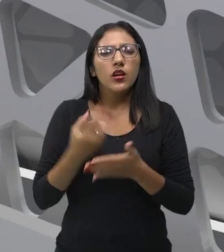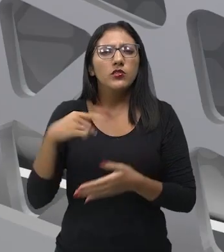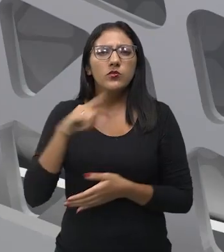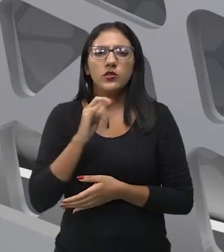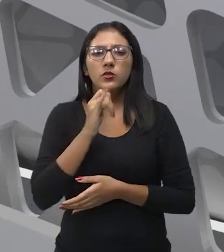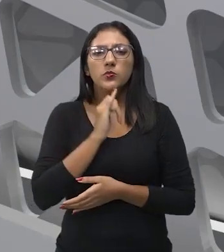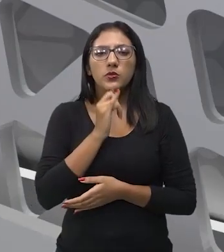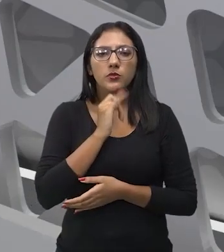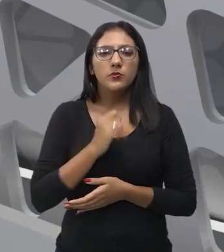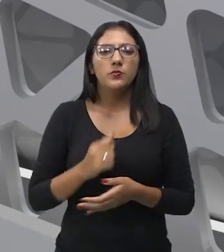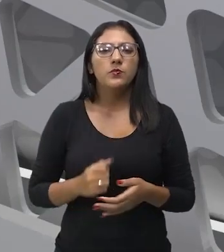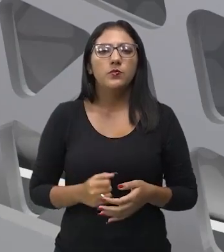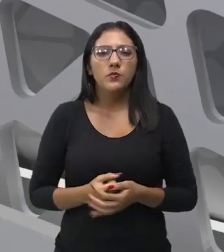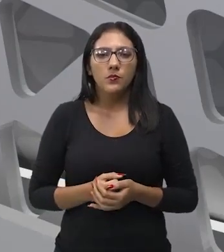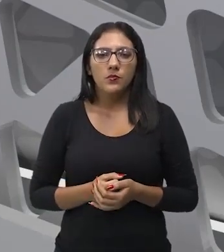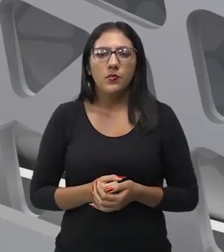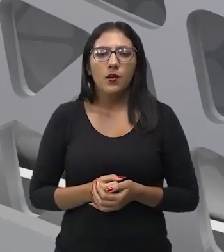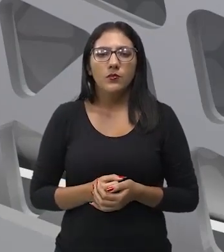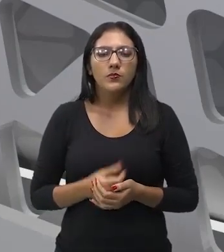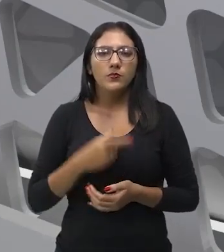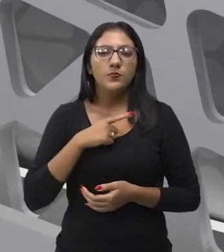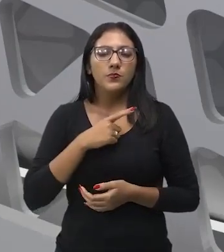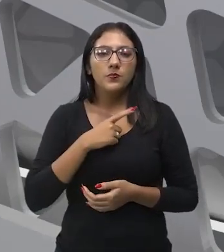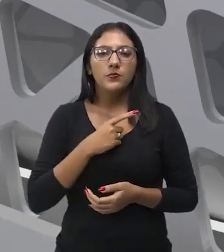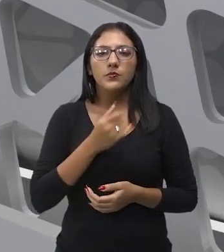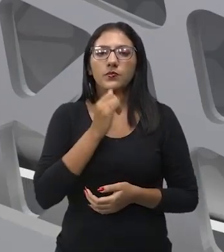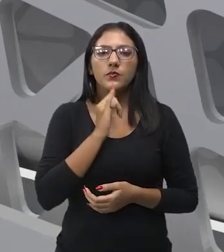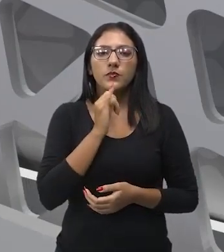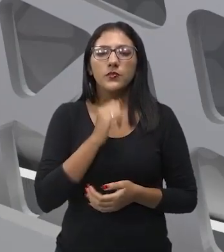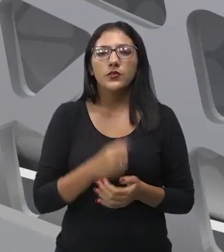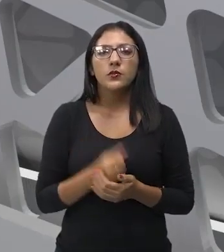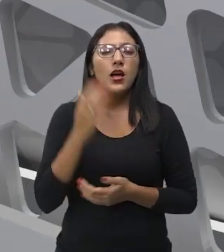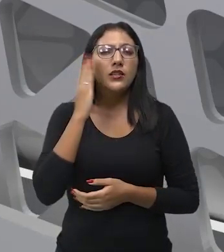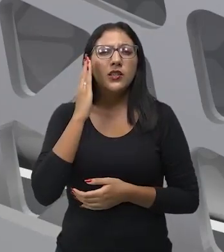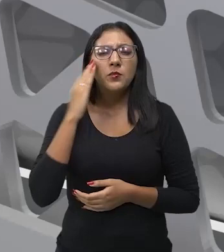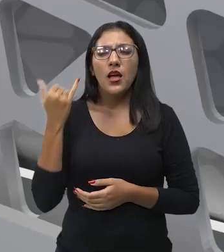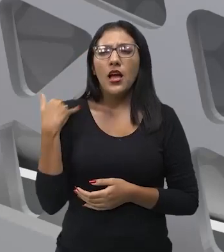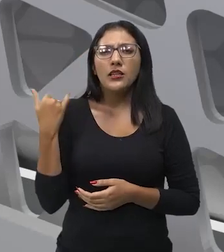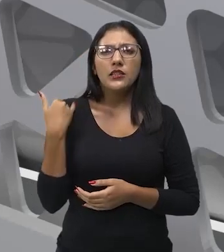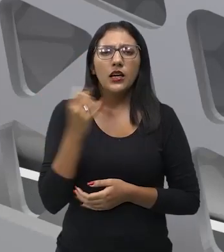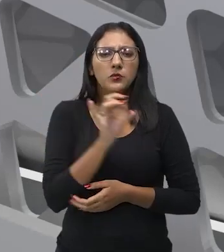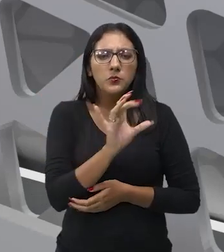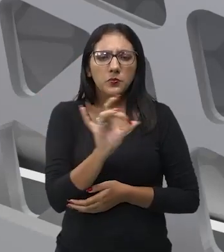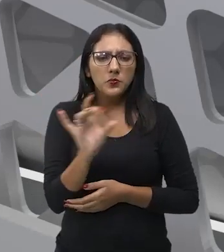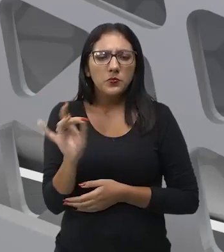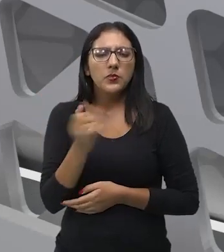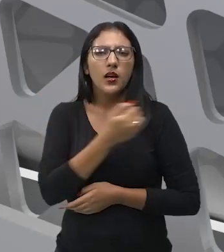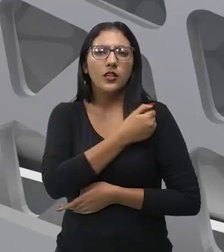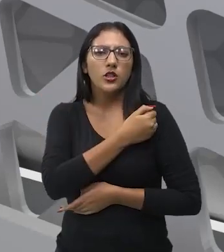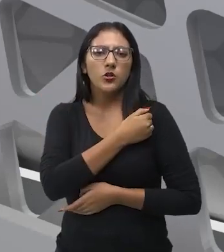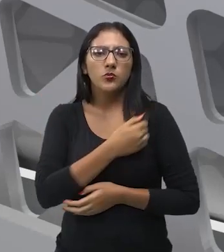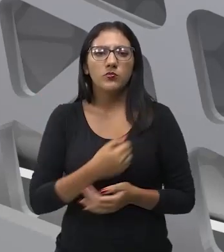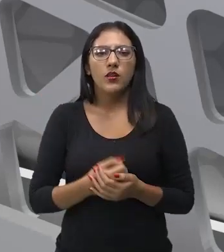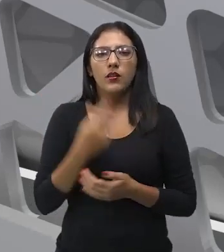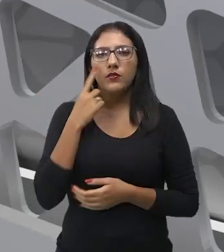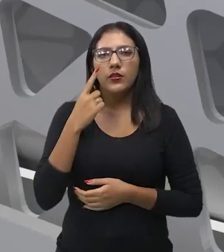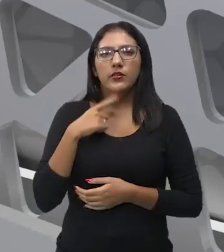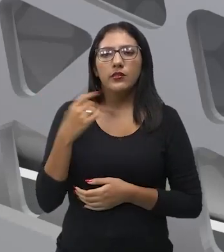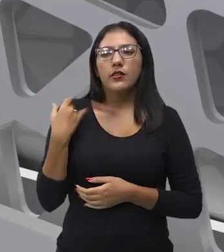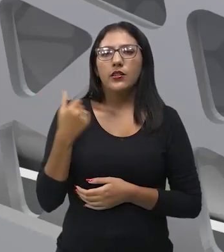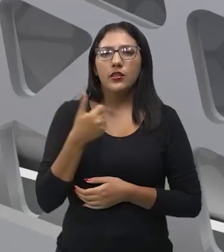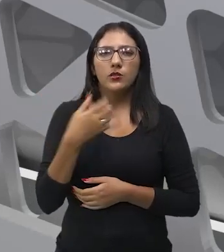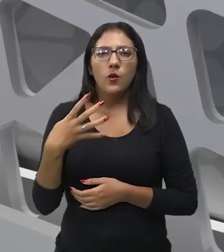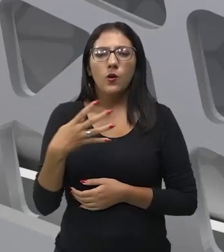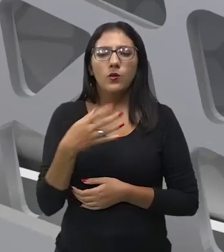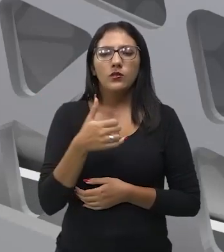saber o número, a idade dos alunos. E aí a gente vai perguntando e vai aparecer, um tem 14,